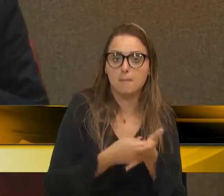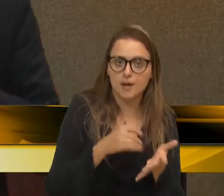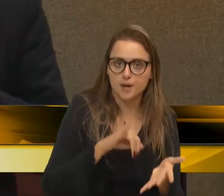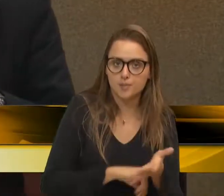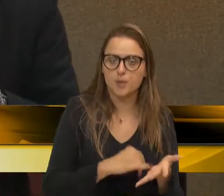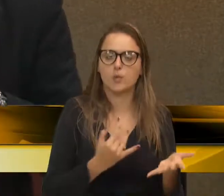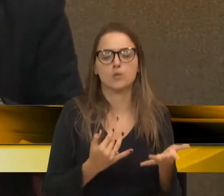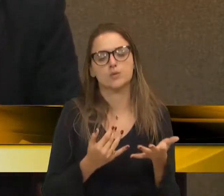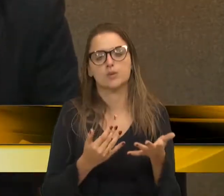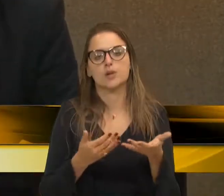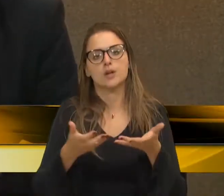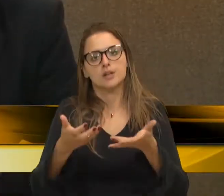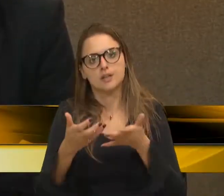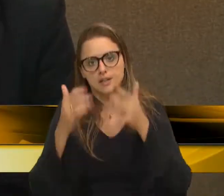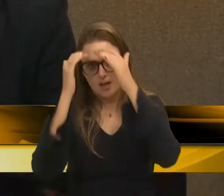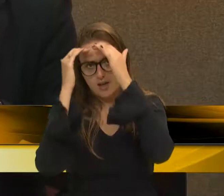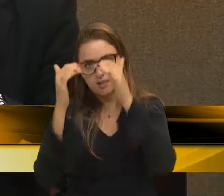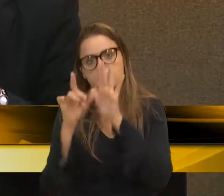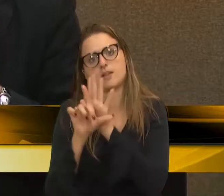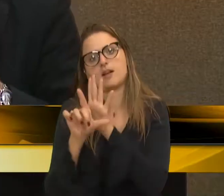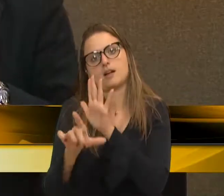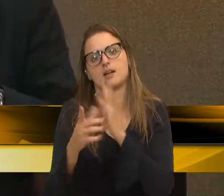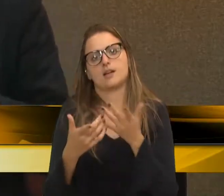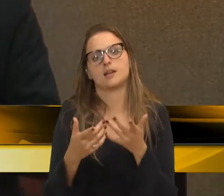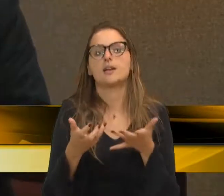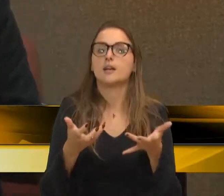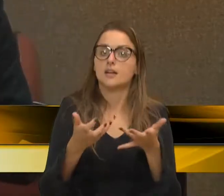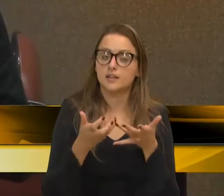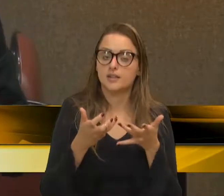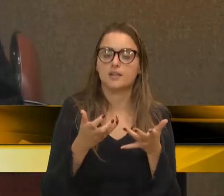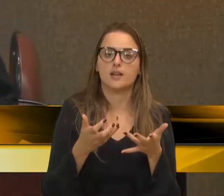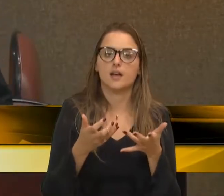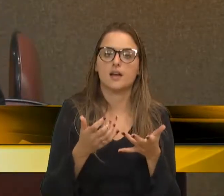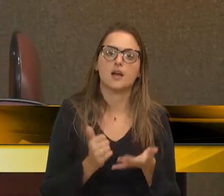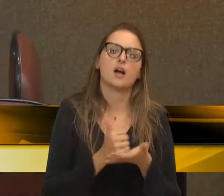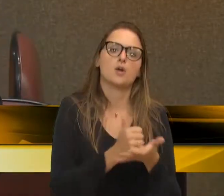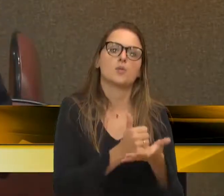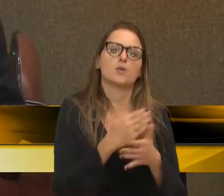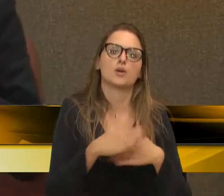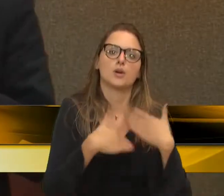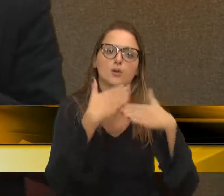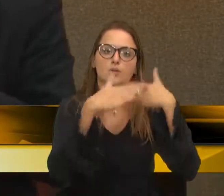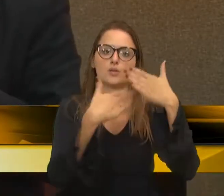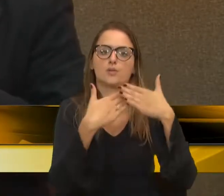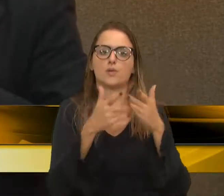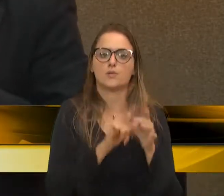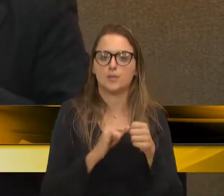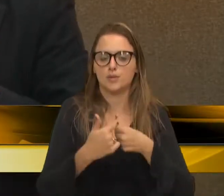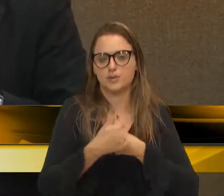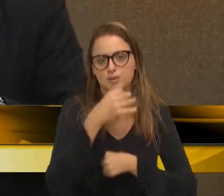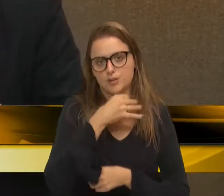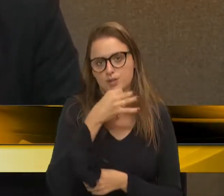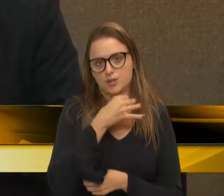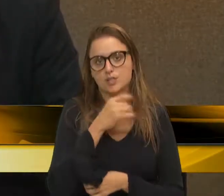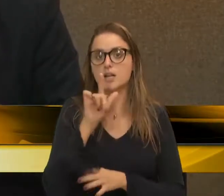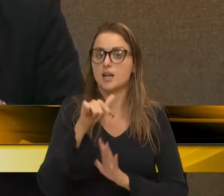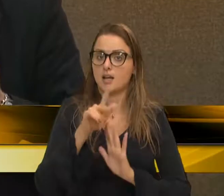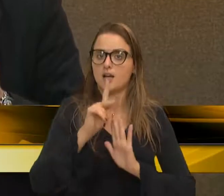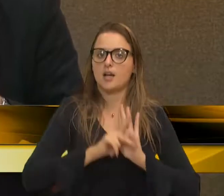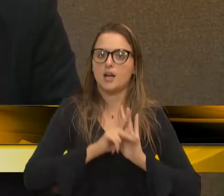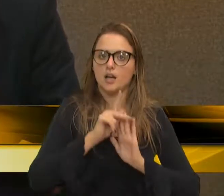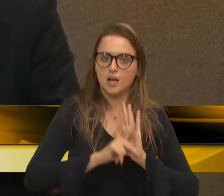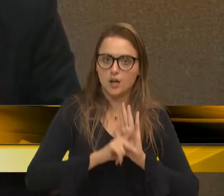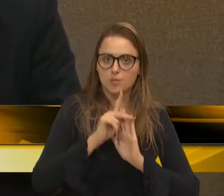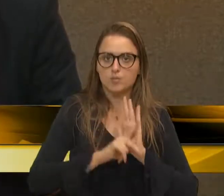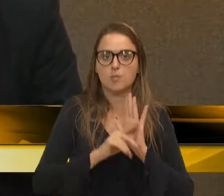querem seguir a legislação e que querem contribuir com o desenvolvimento da cidade de Caxias do Sul. Então, esse projeto, entendo